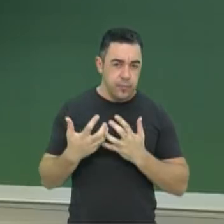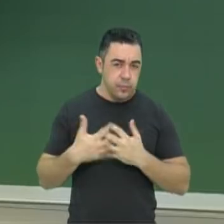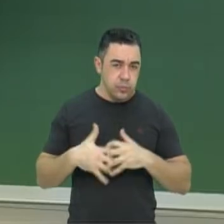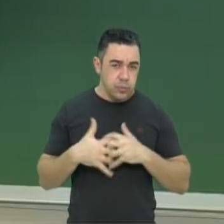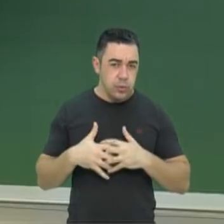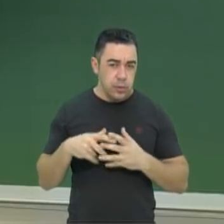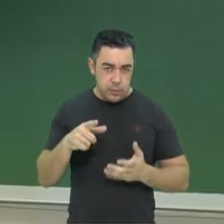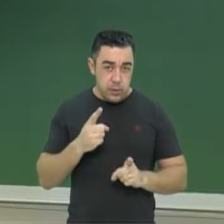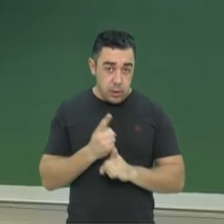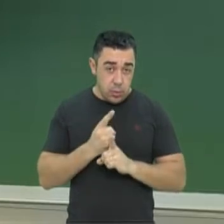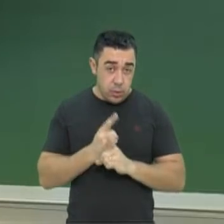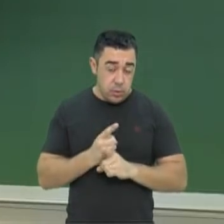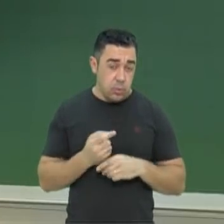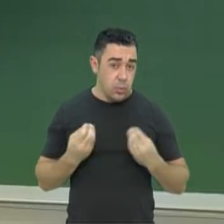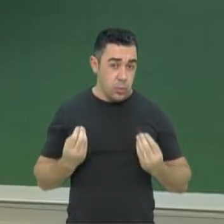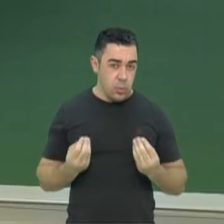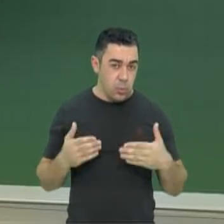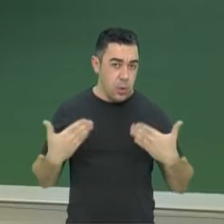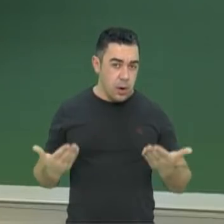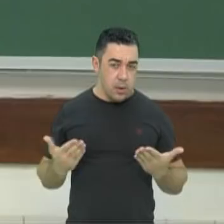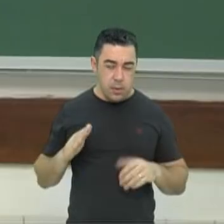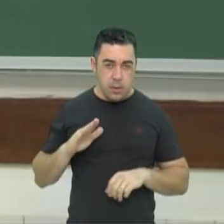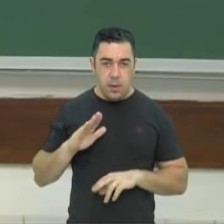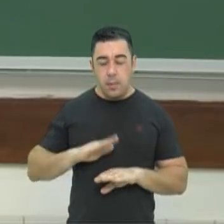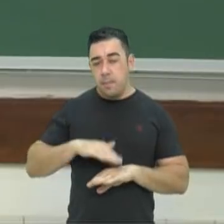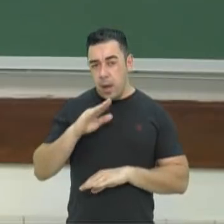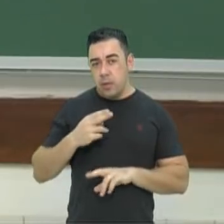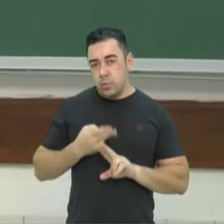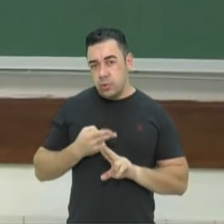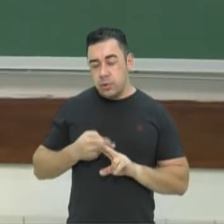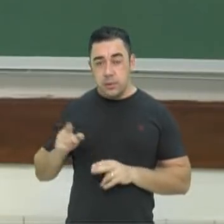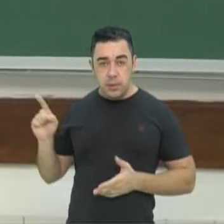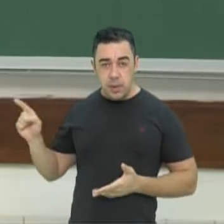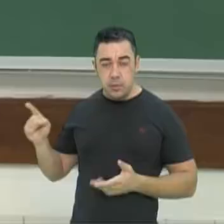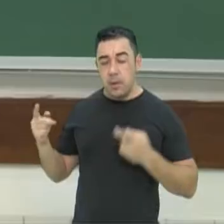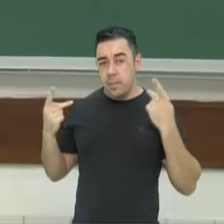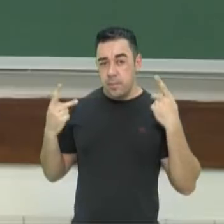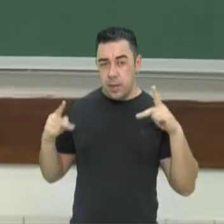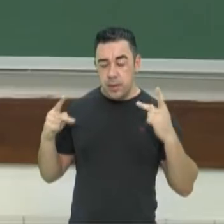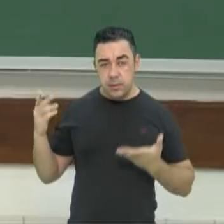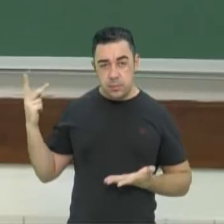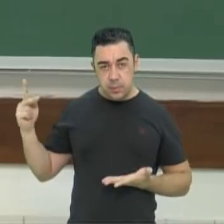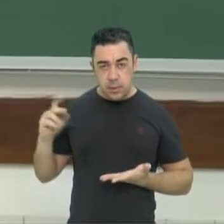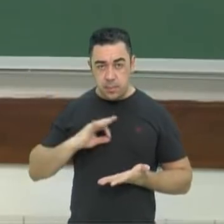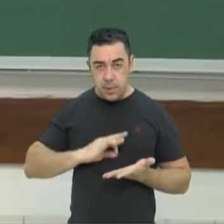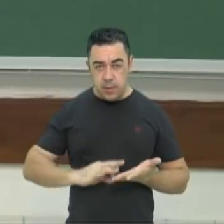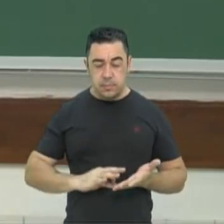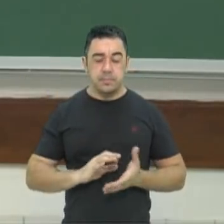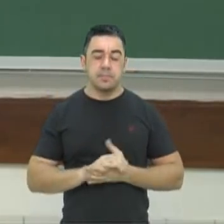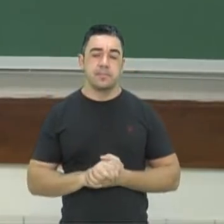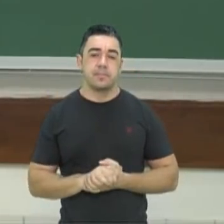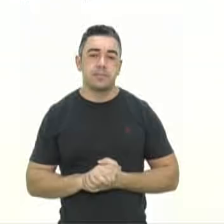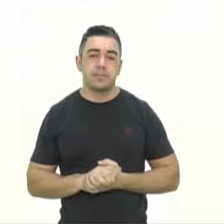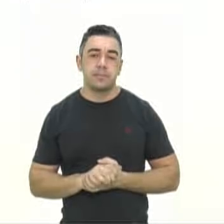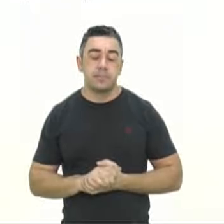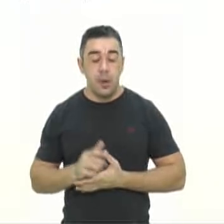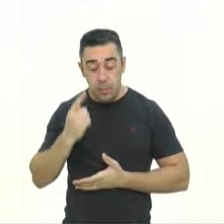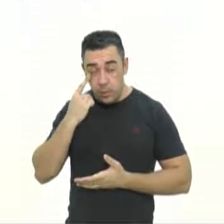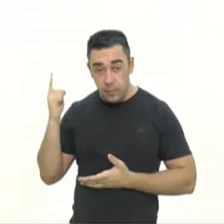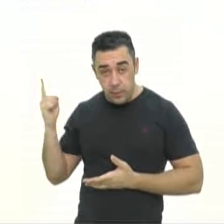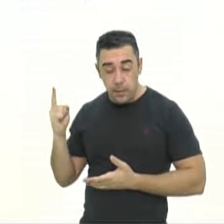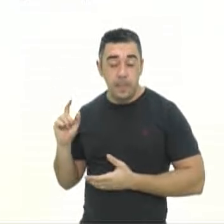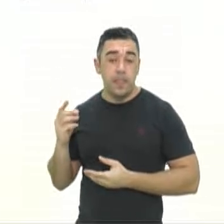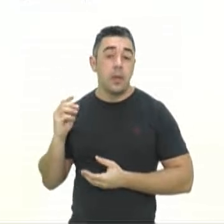conseguiu reconhecer aí qual delas seria utilizada nesse sermão da 60ª? Vamos ver? A função de